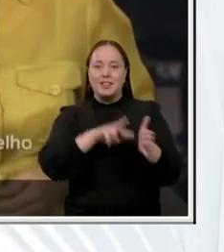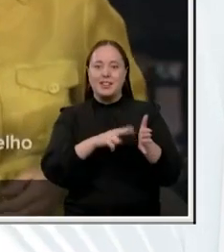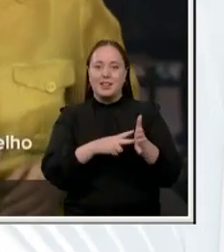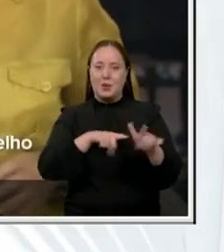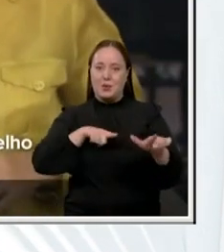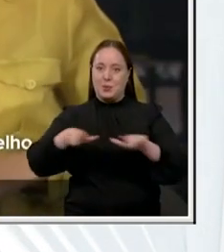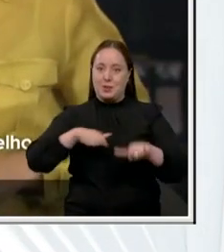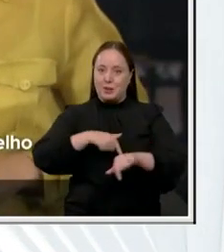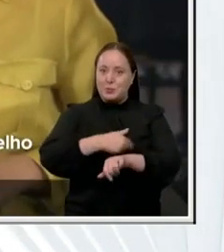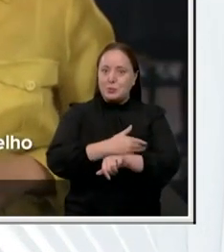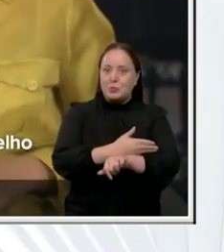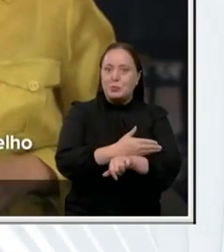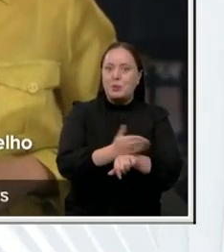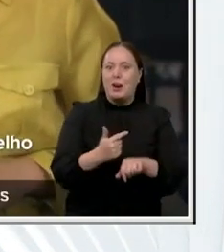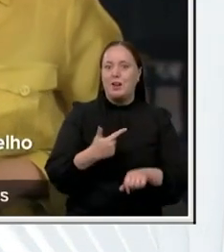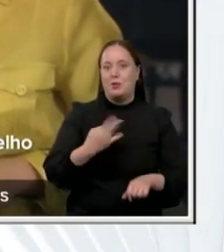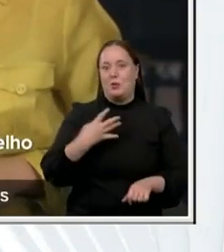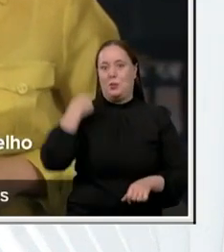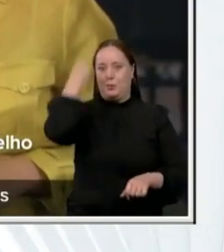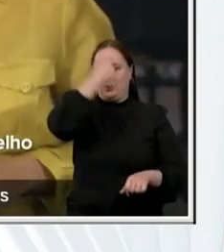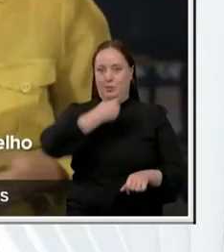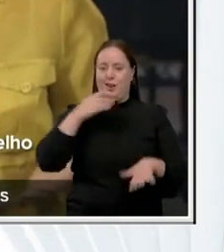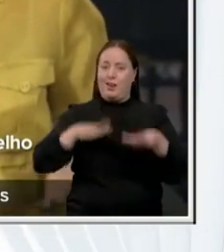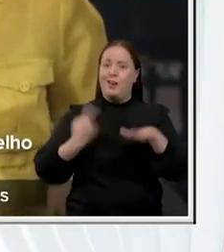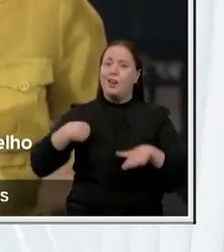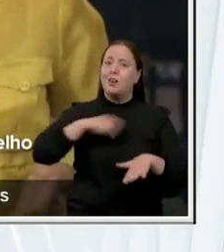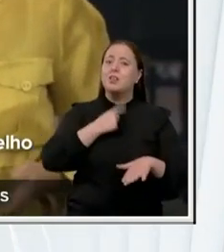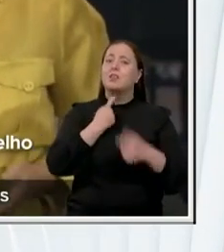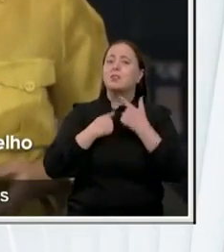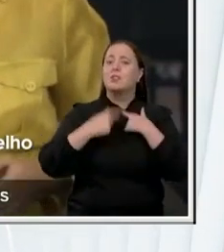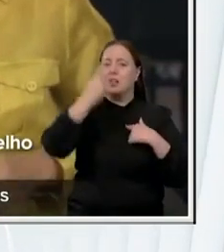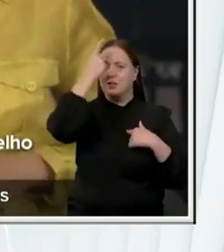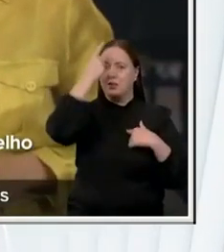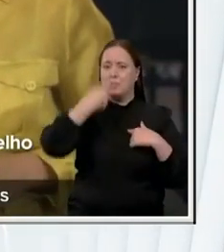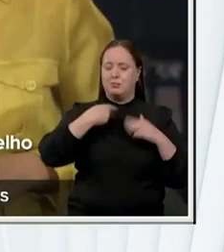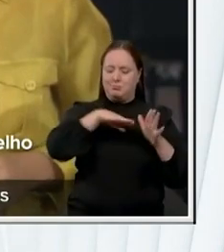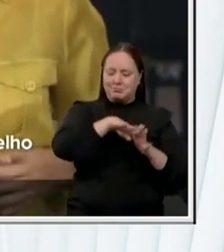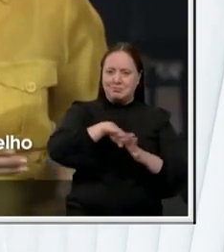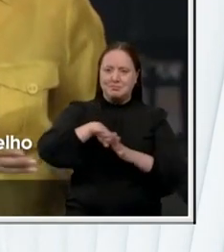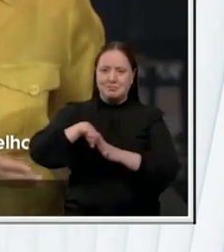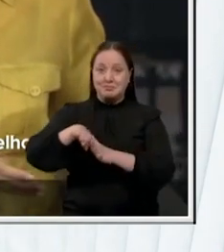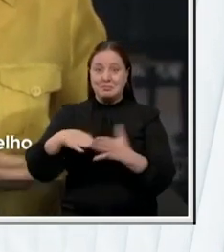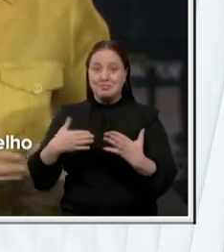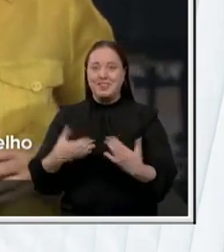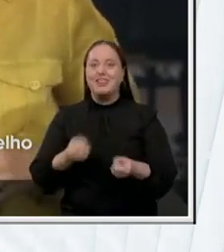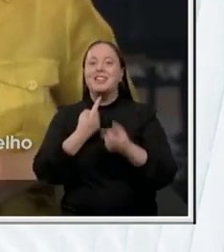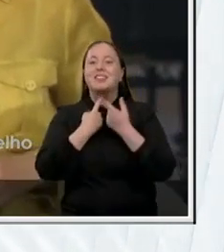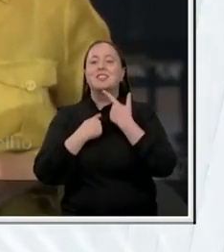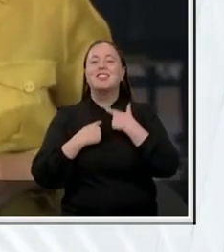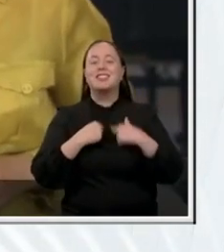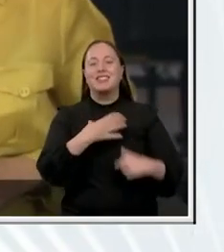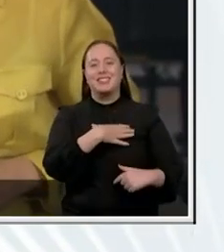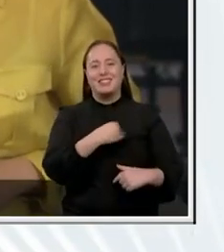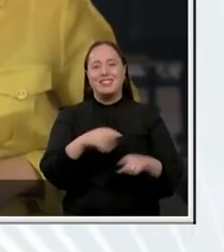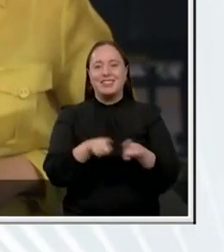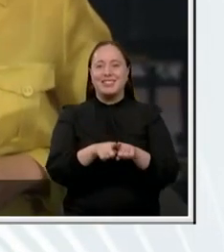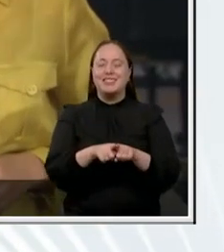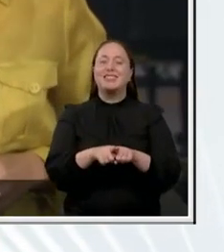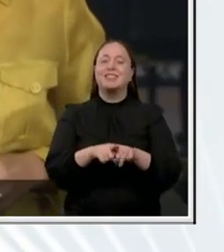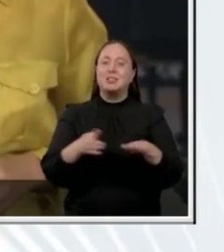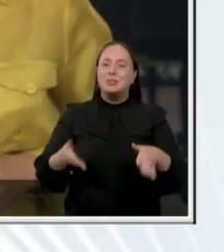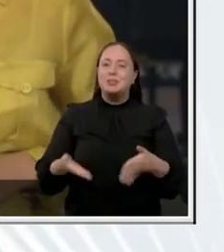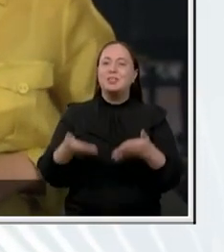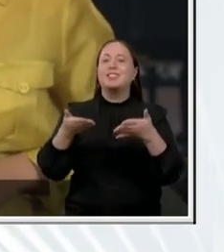responsáveis com exclusividade para poder falar é em Cadeia Nacional de rádio e TV legislativo judiciário e executivo Presidente